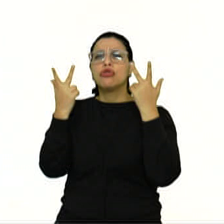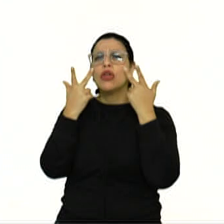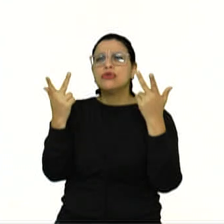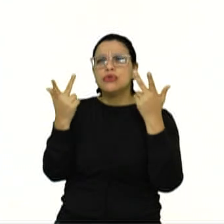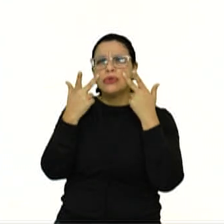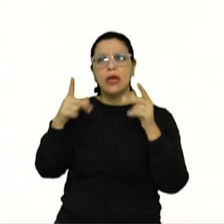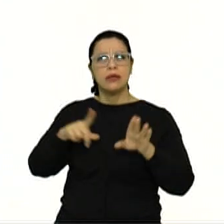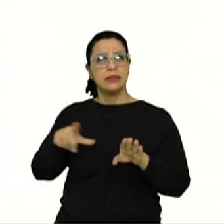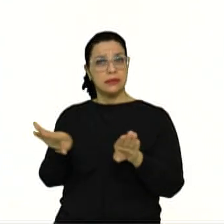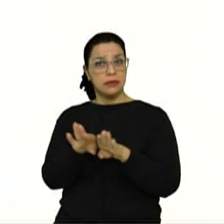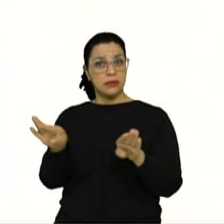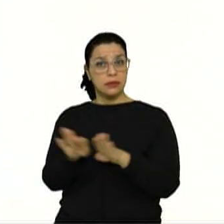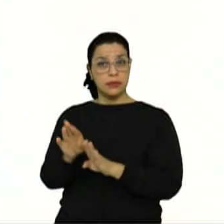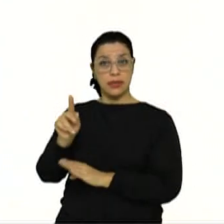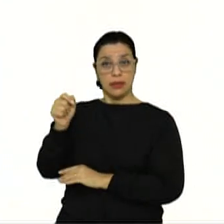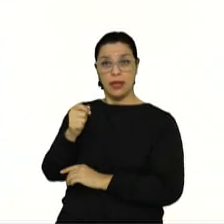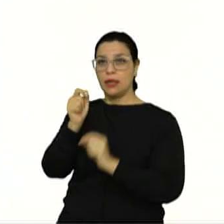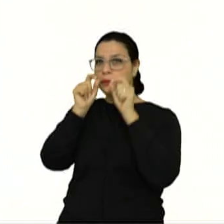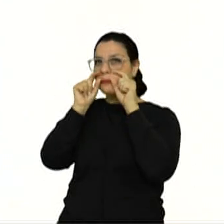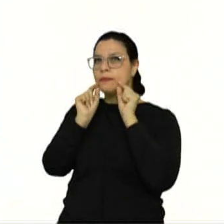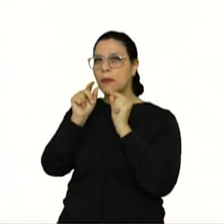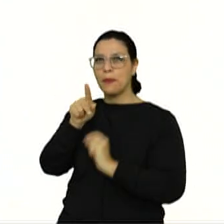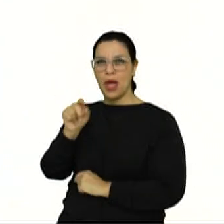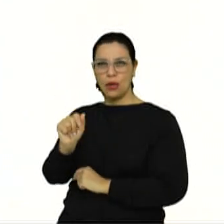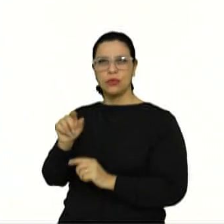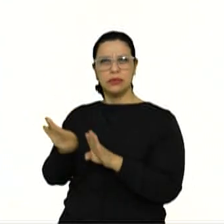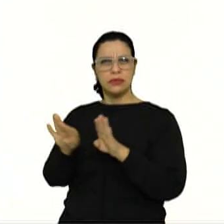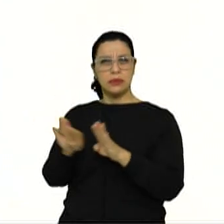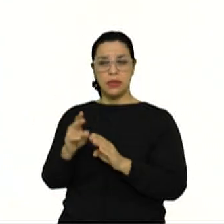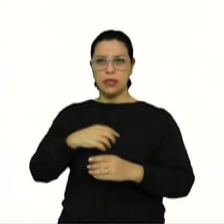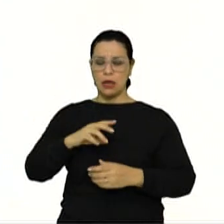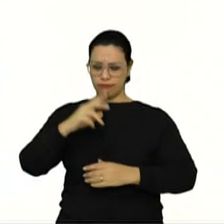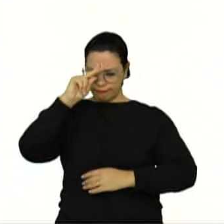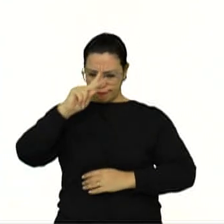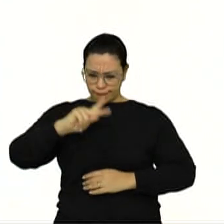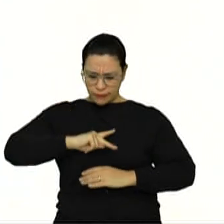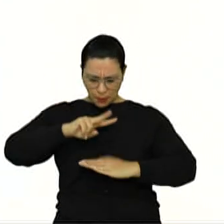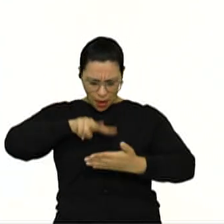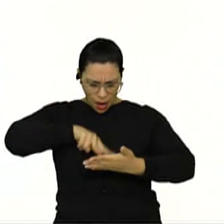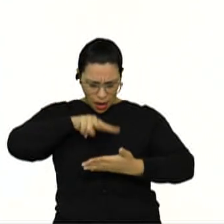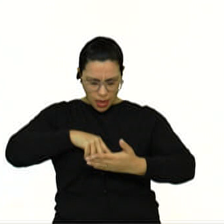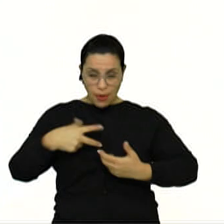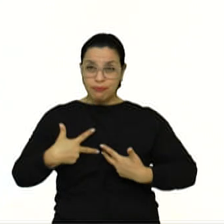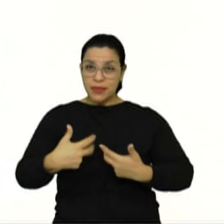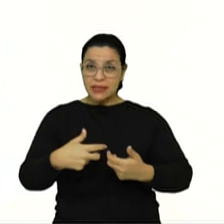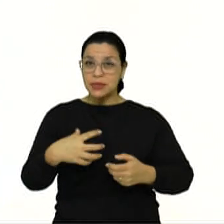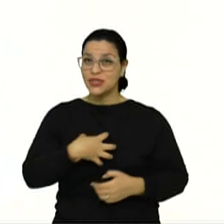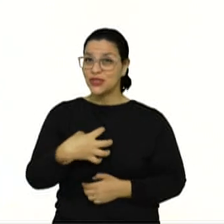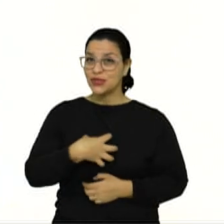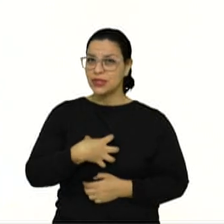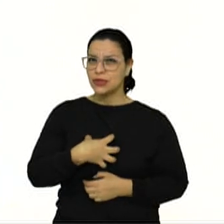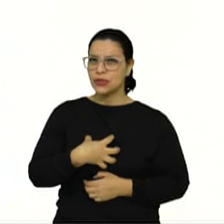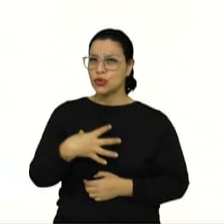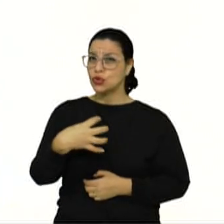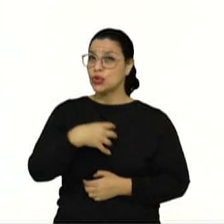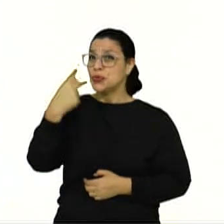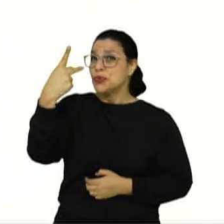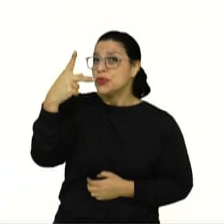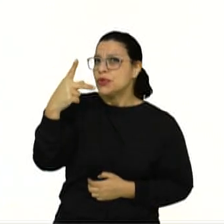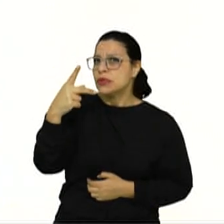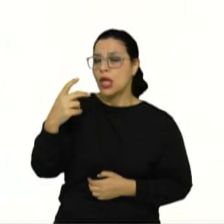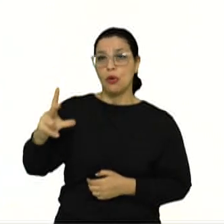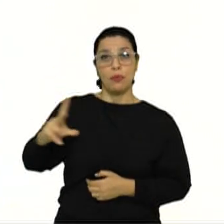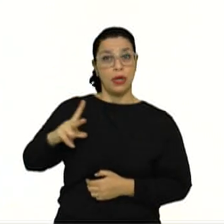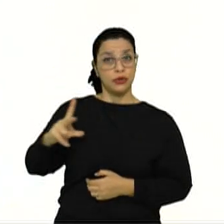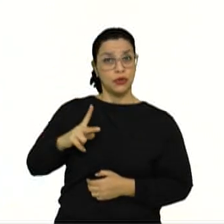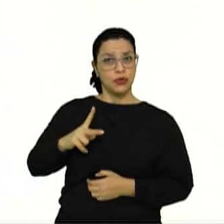cotidiana, Leminski propõe um desafio de autoconhecimento para aquele que o lê. Com as suas palavras agora, eu